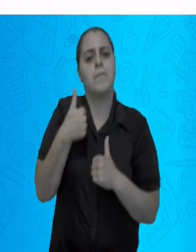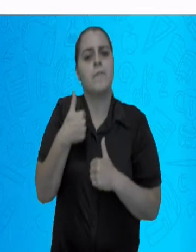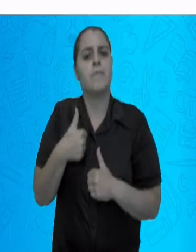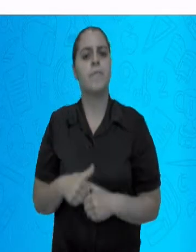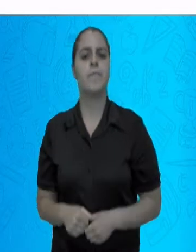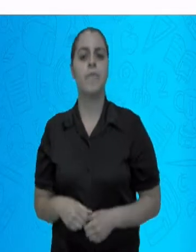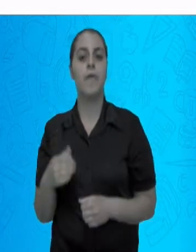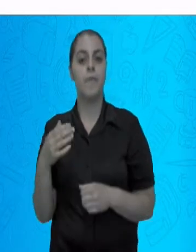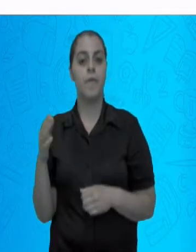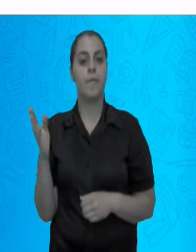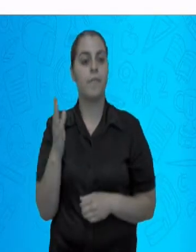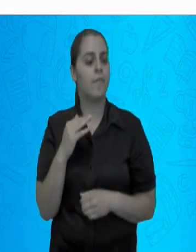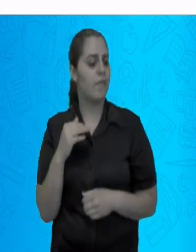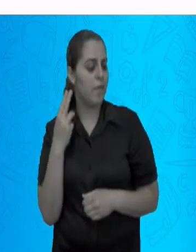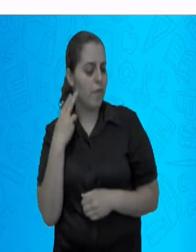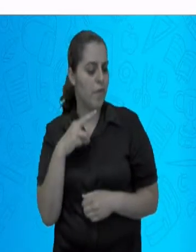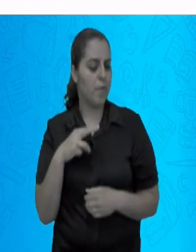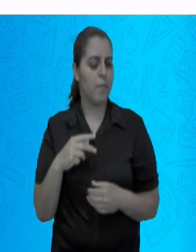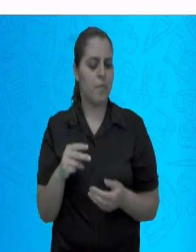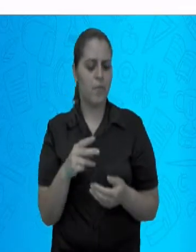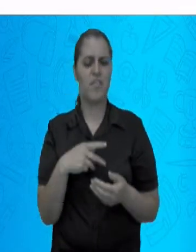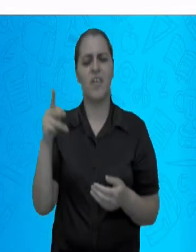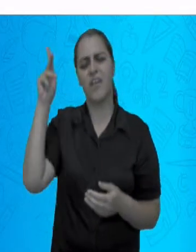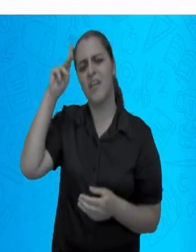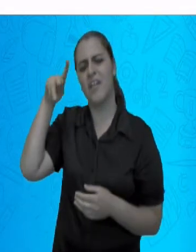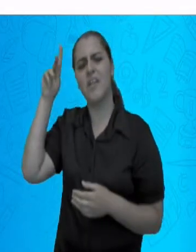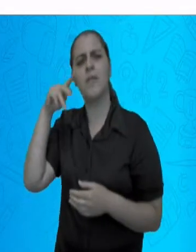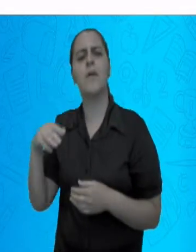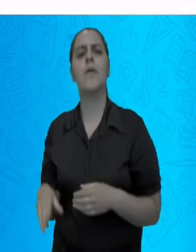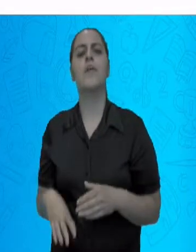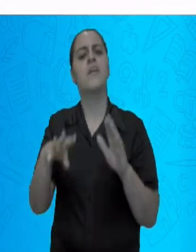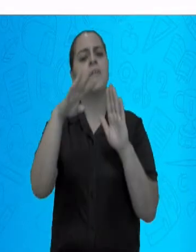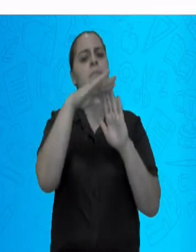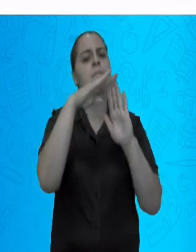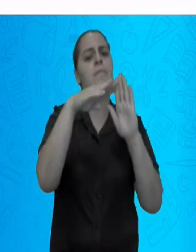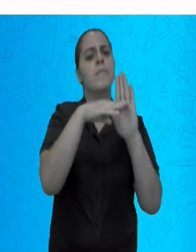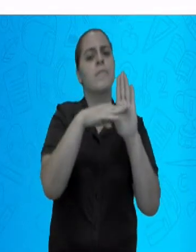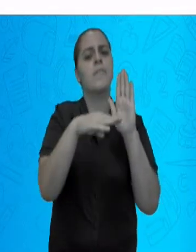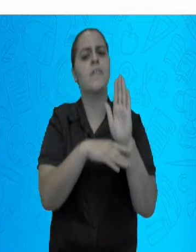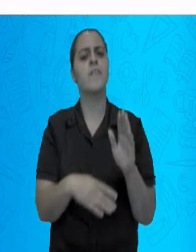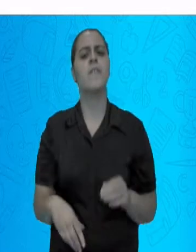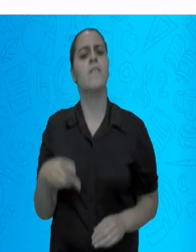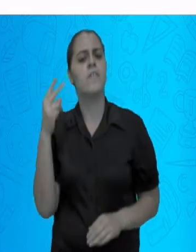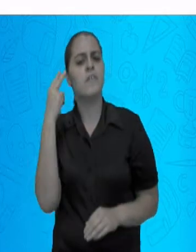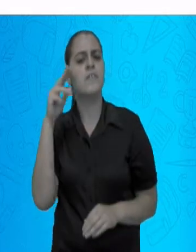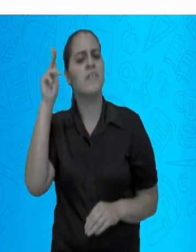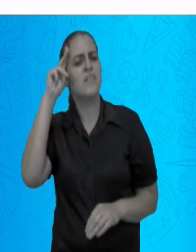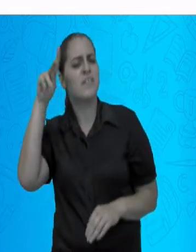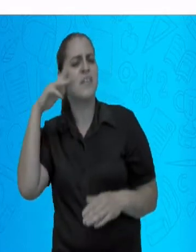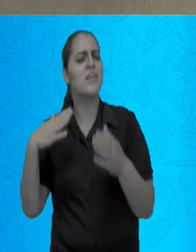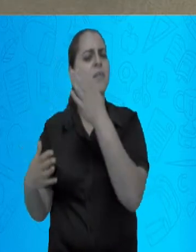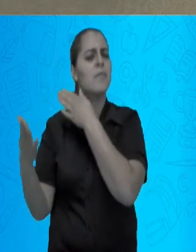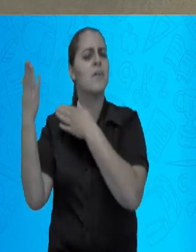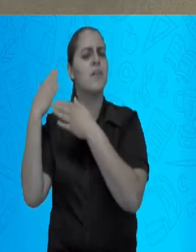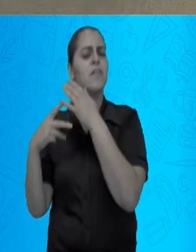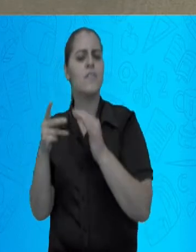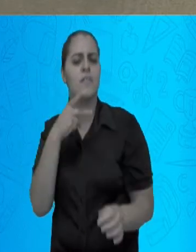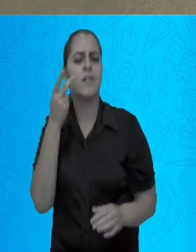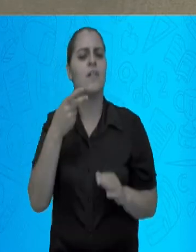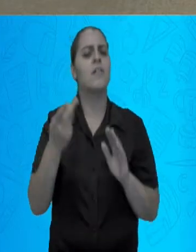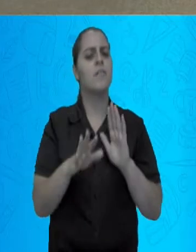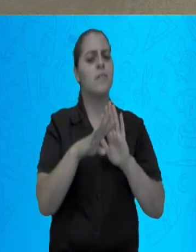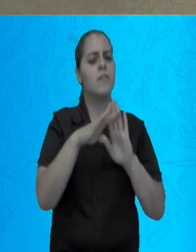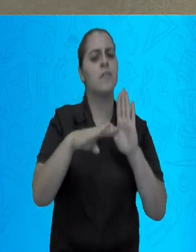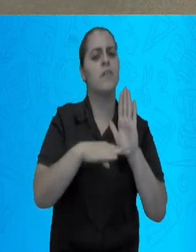Primeiramente, nós vamos relembrar o que é a tabela. Vocês lembram na nossa aula passada que a gente